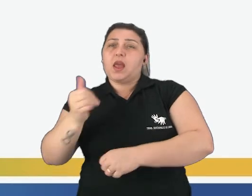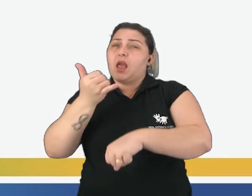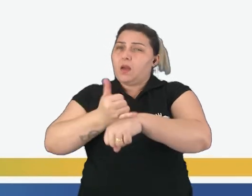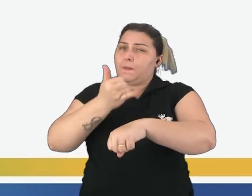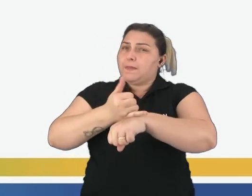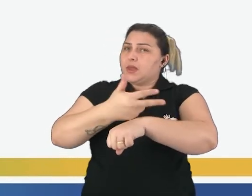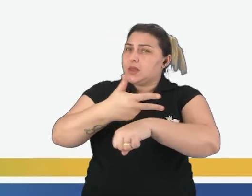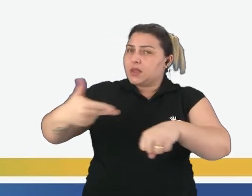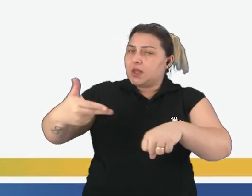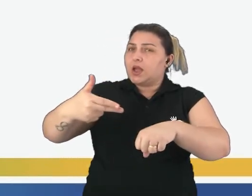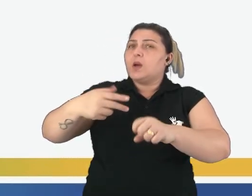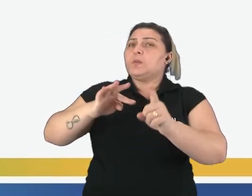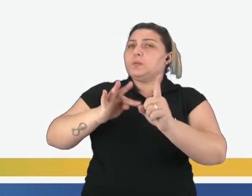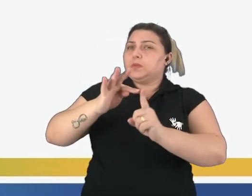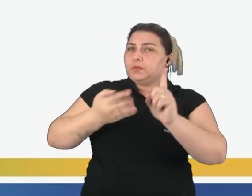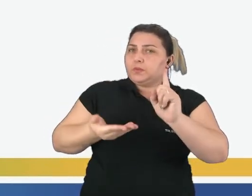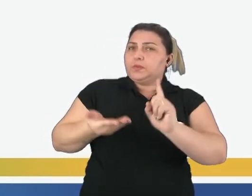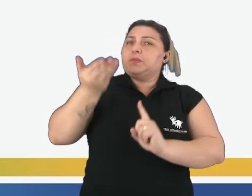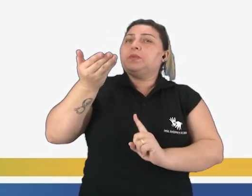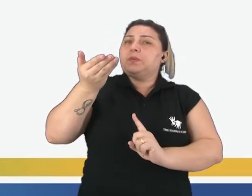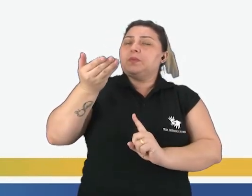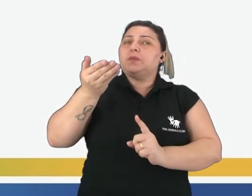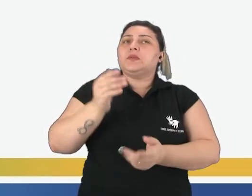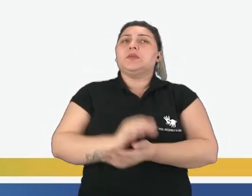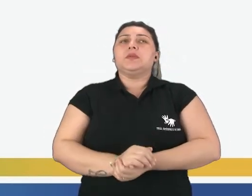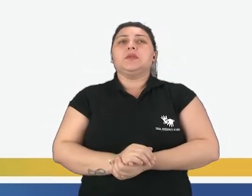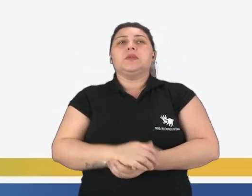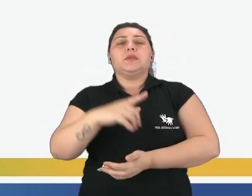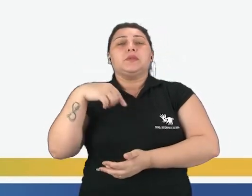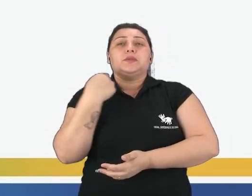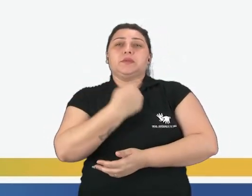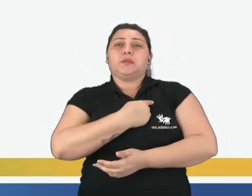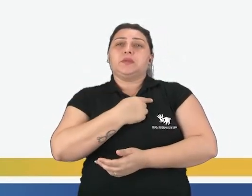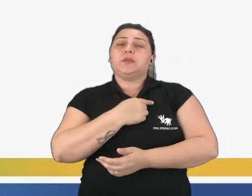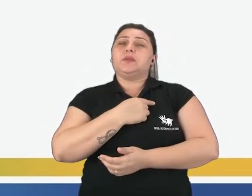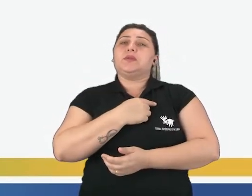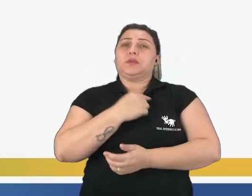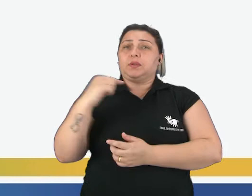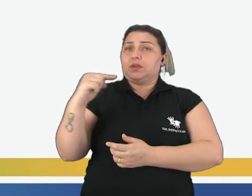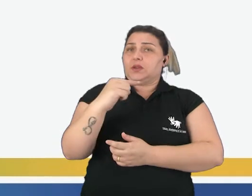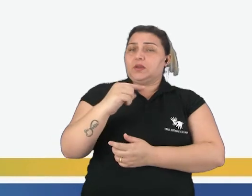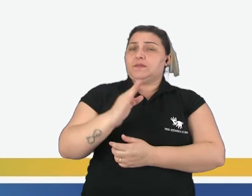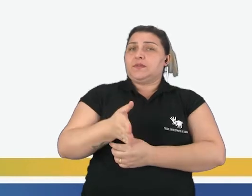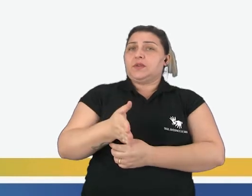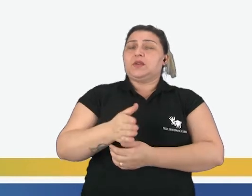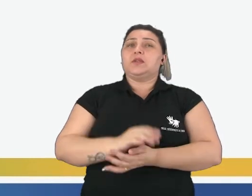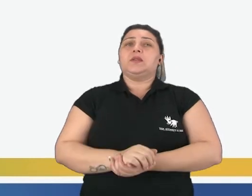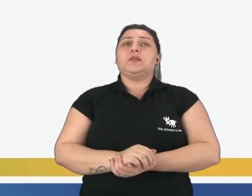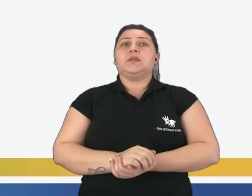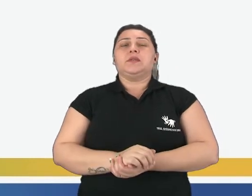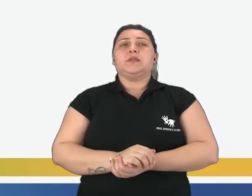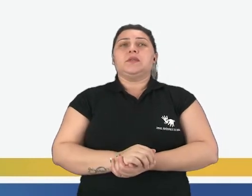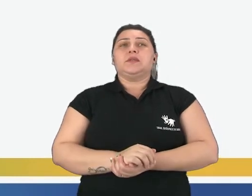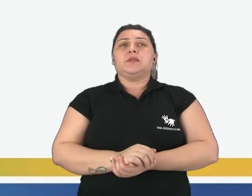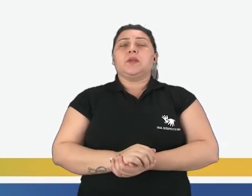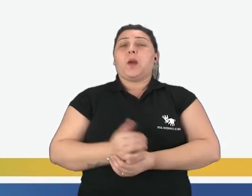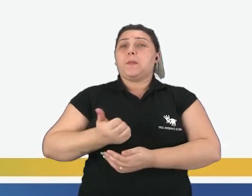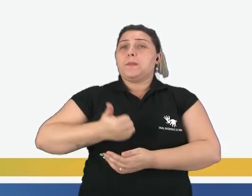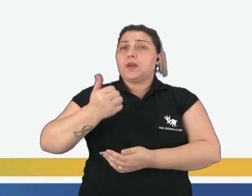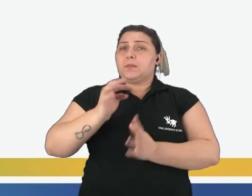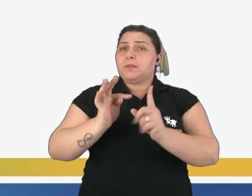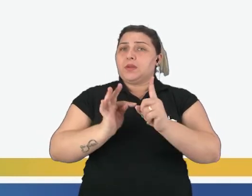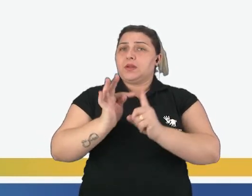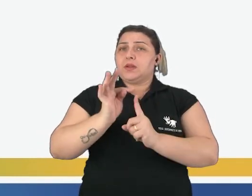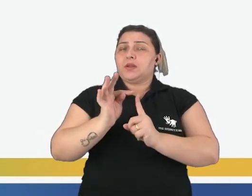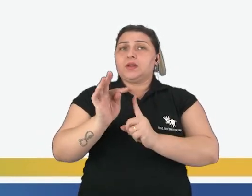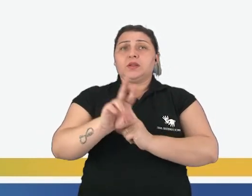muito altas ali, temperaturas também onde nós consideramos ali negativas já. E o primeiro termômetro